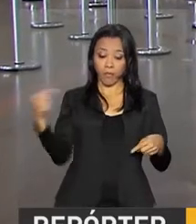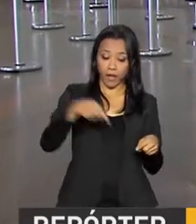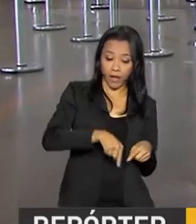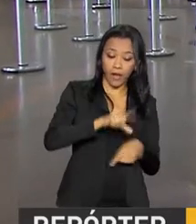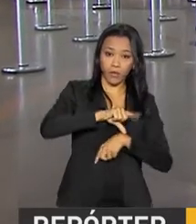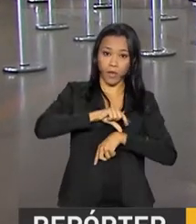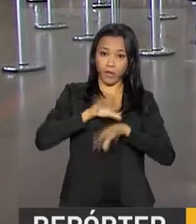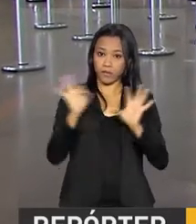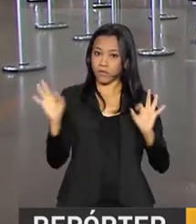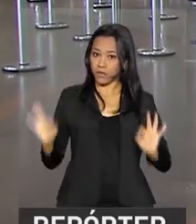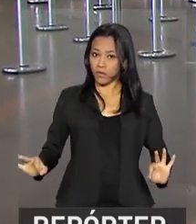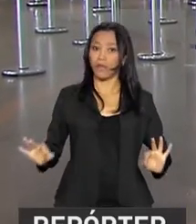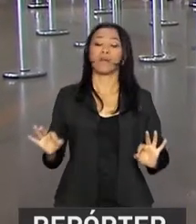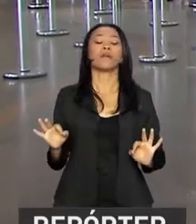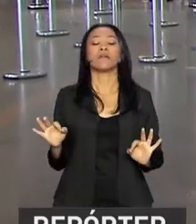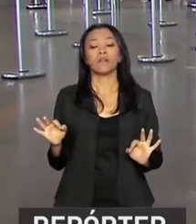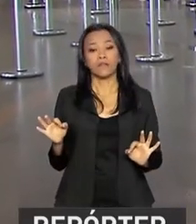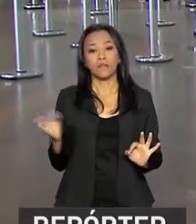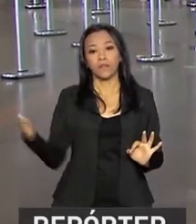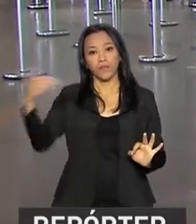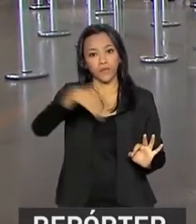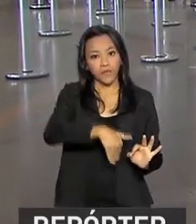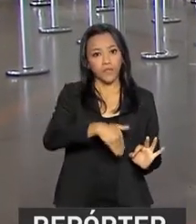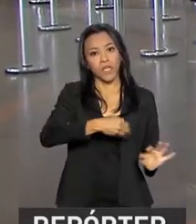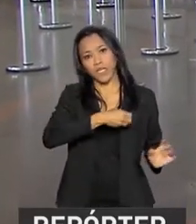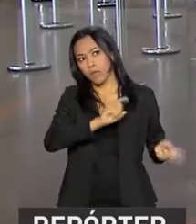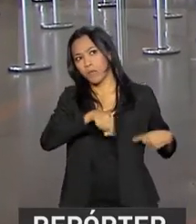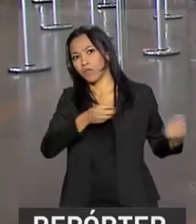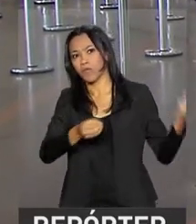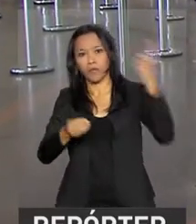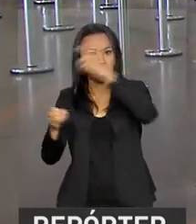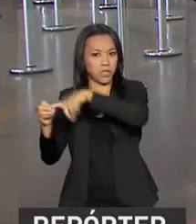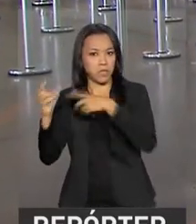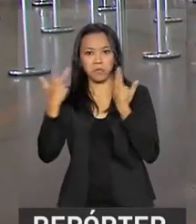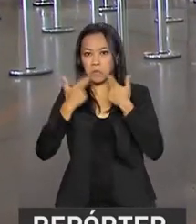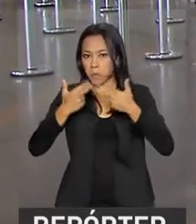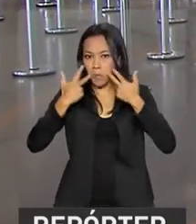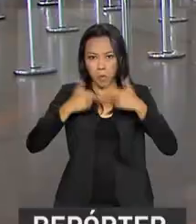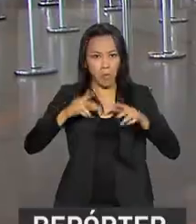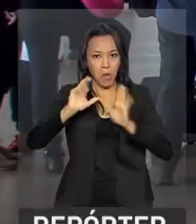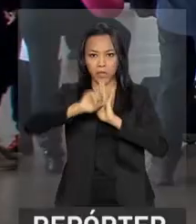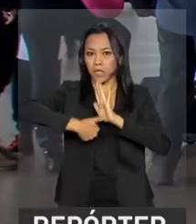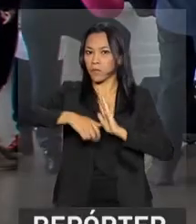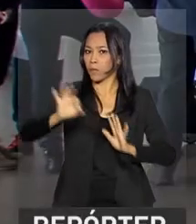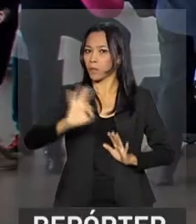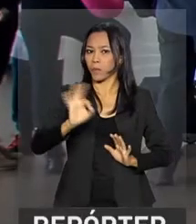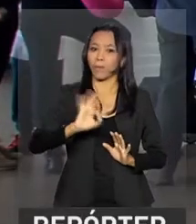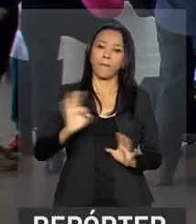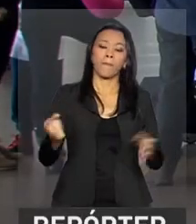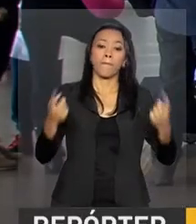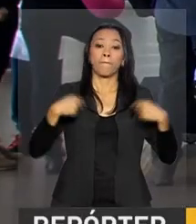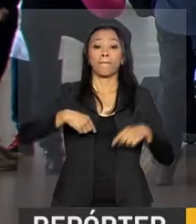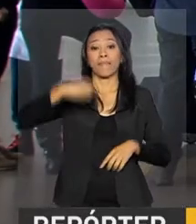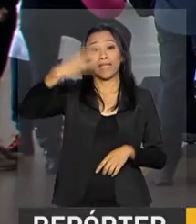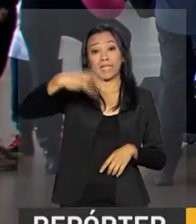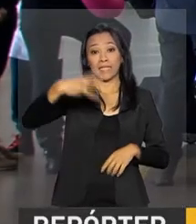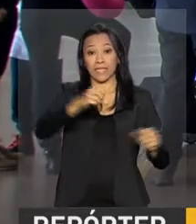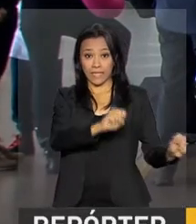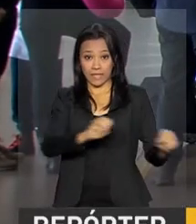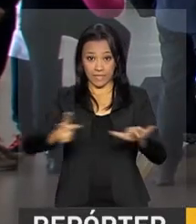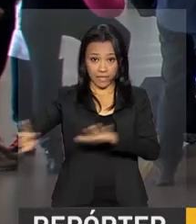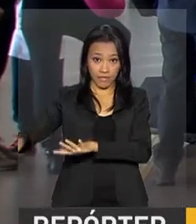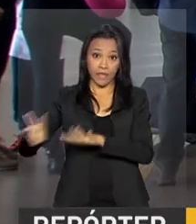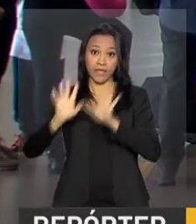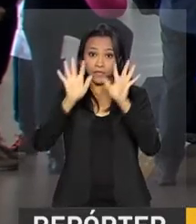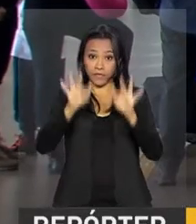normal eu vim pra cá também voltei é normal um atraso oral na terceira semana da operação de fim de